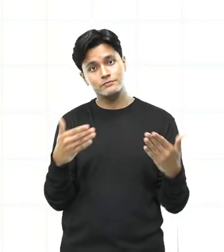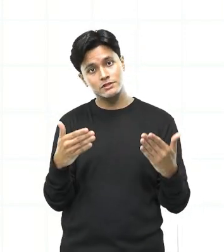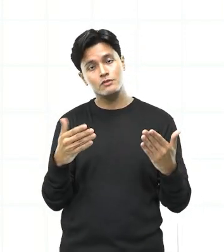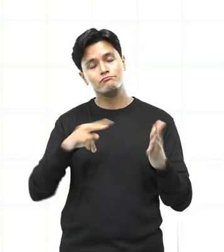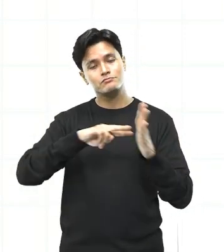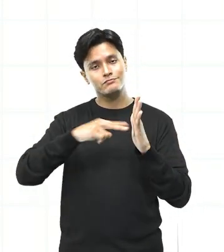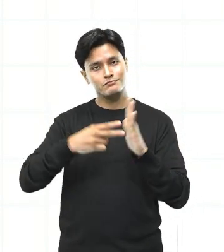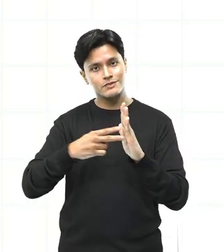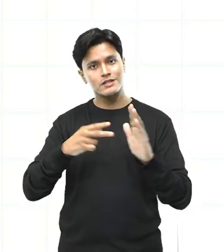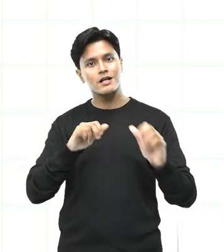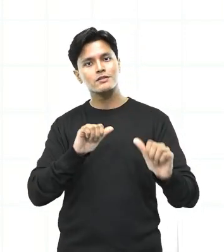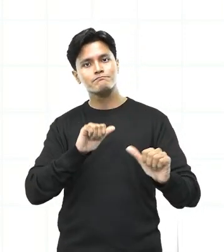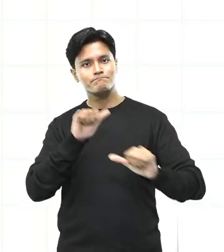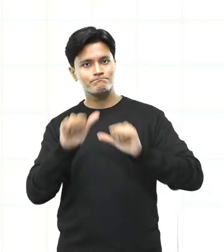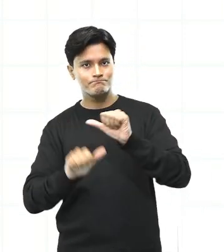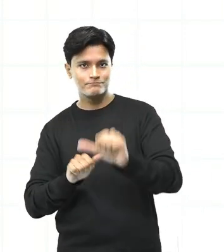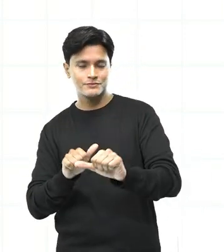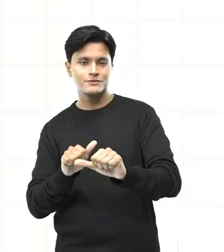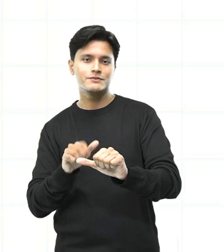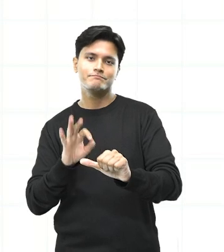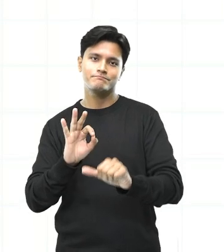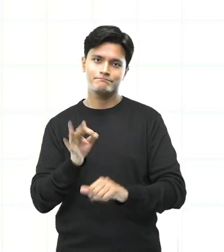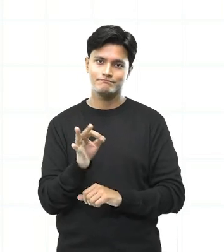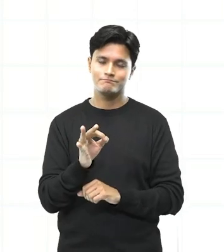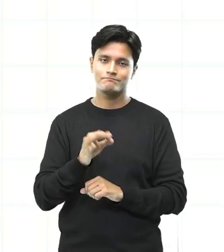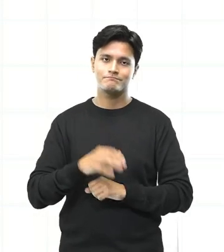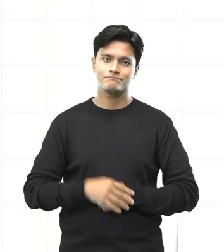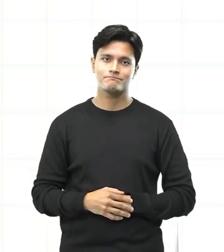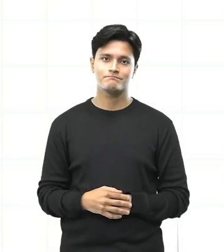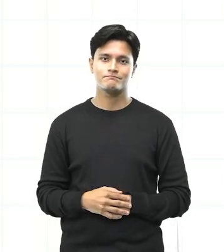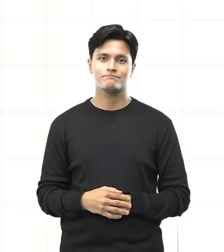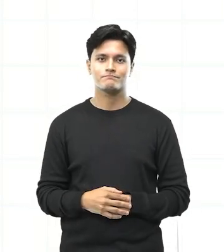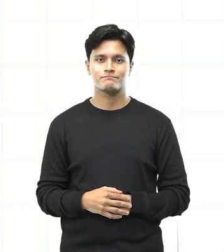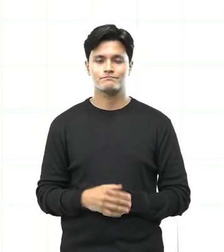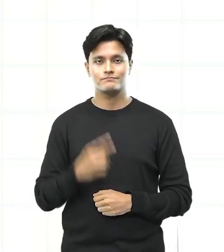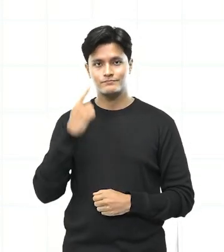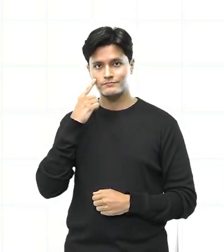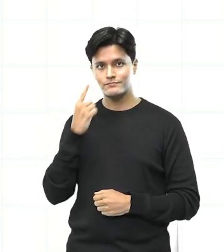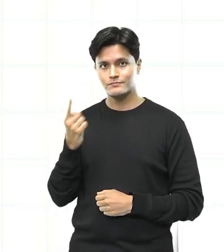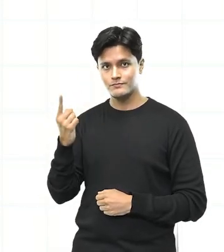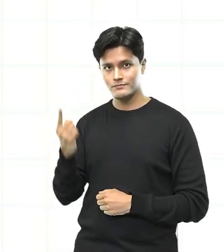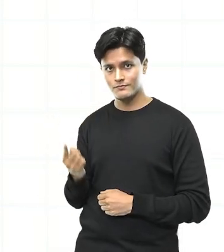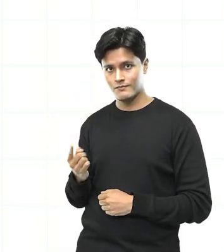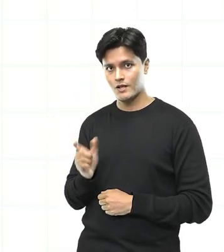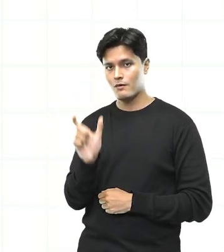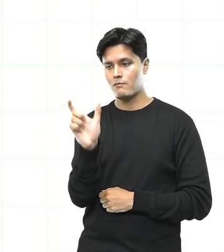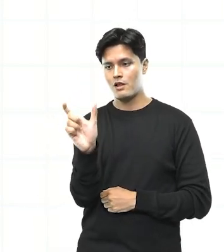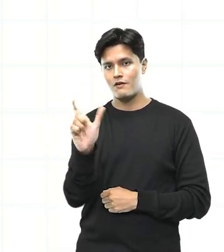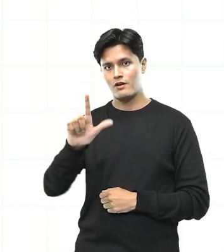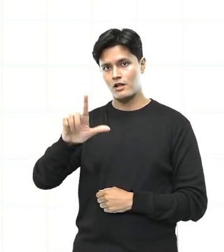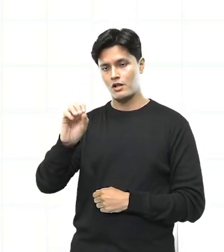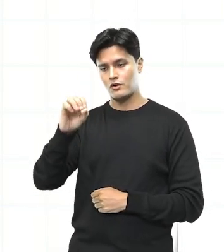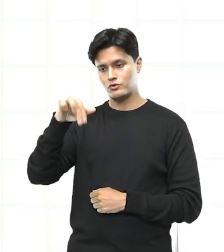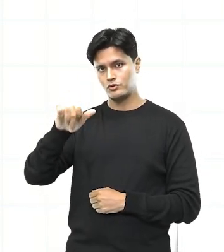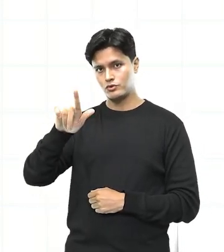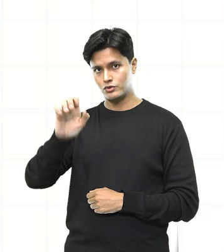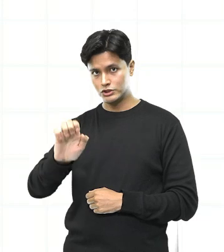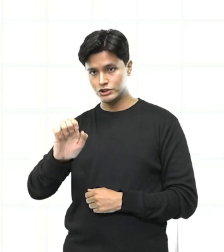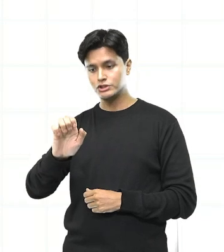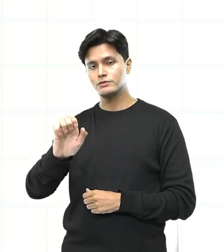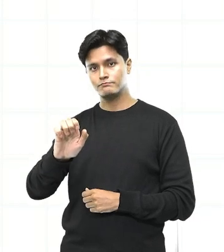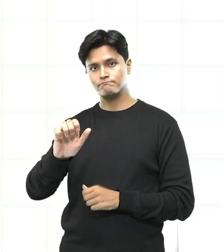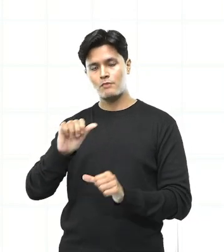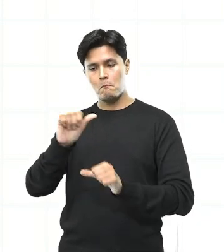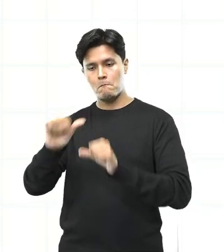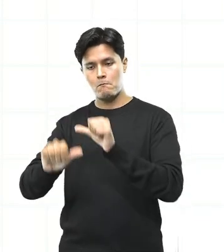endereço qual você procura fica longe. Então, eu tenho a palavra longe alterando o sentido